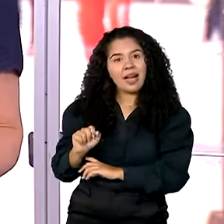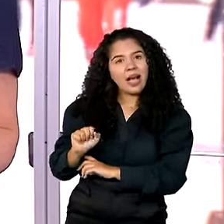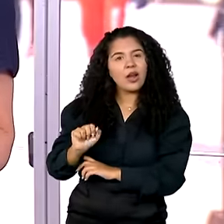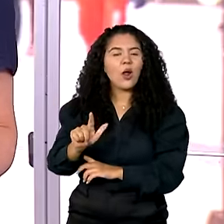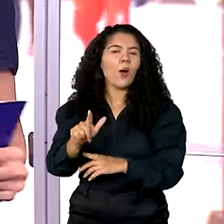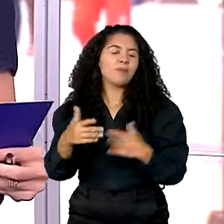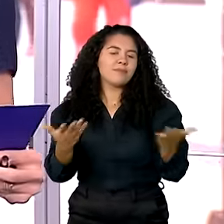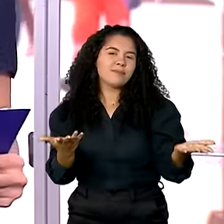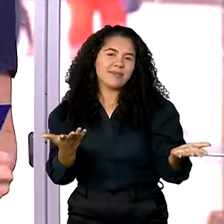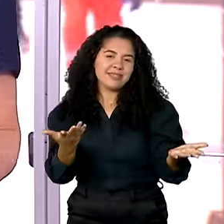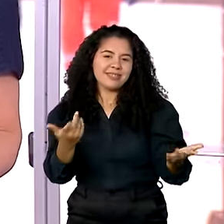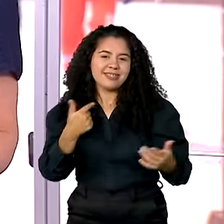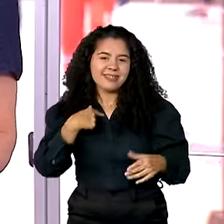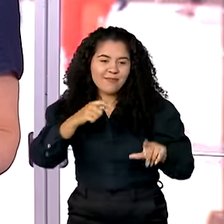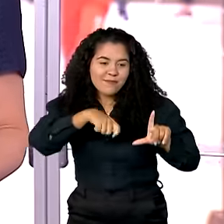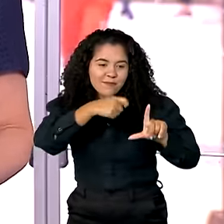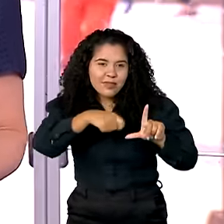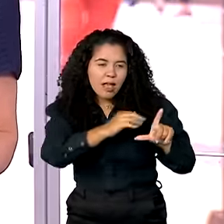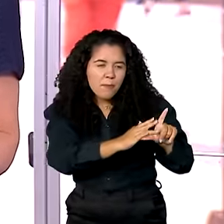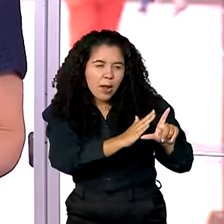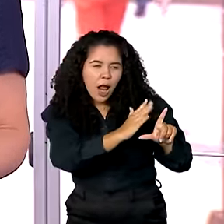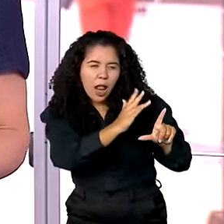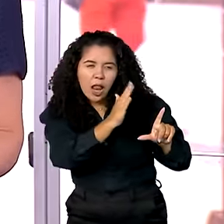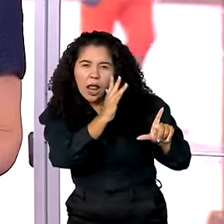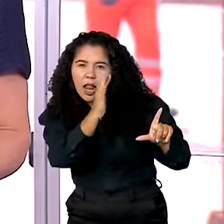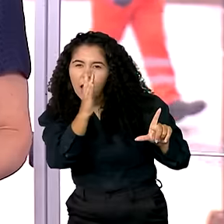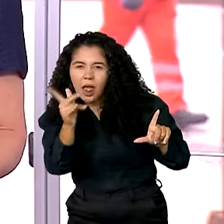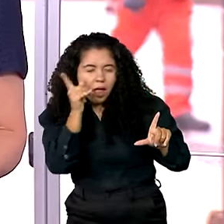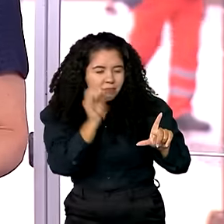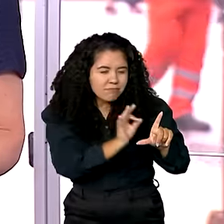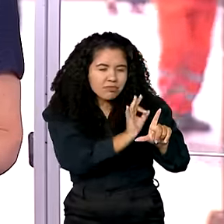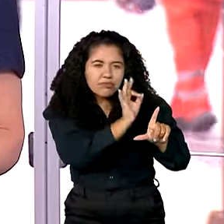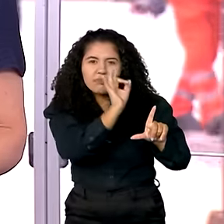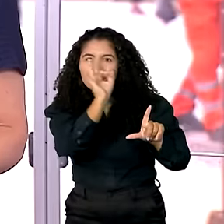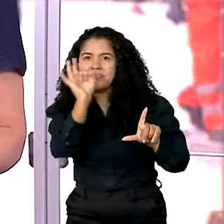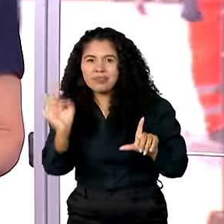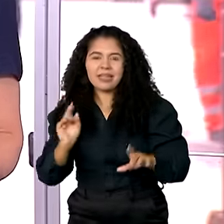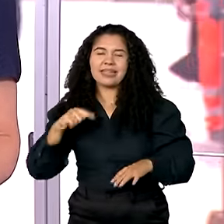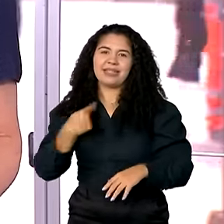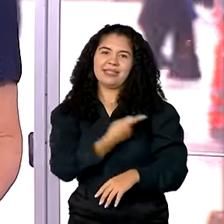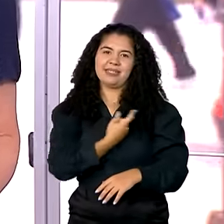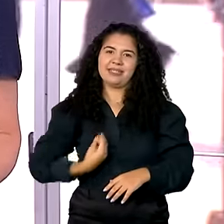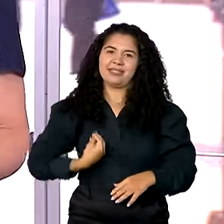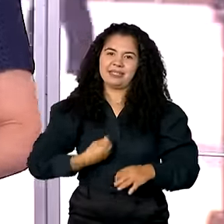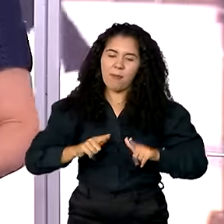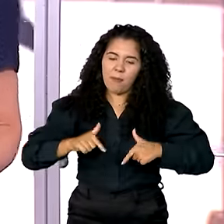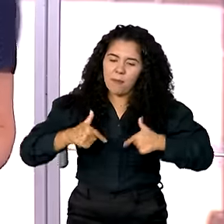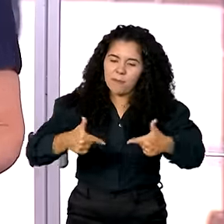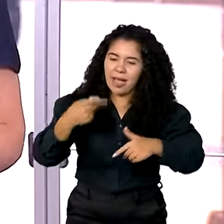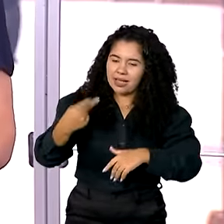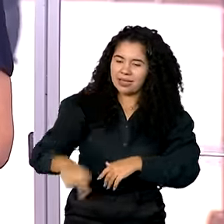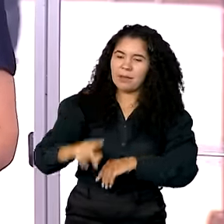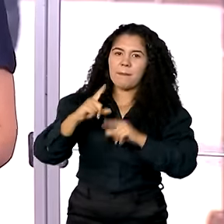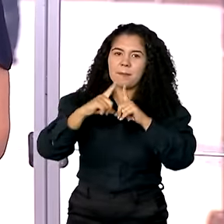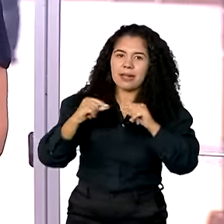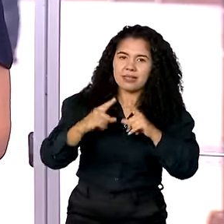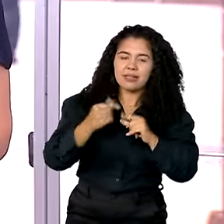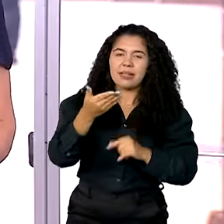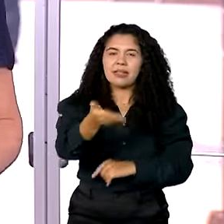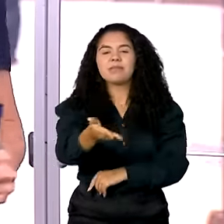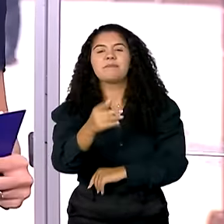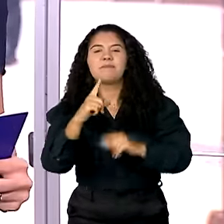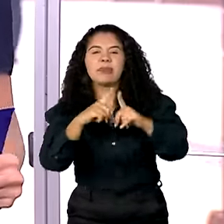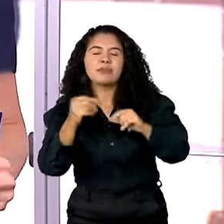posso ver um VT desse com toda a cobertura que a gente está fazendo aqui com o nosso time no Rio de Janeiro e em Brasília e não mandar